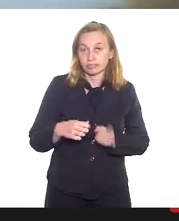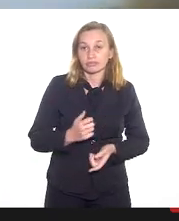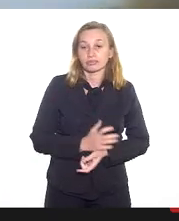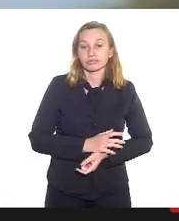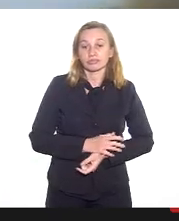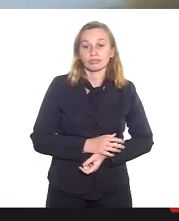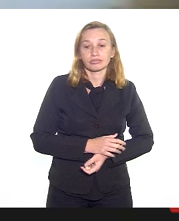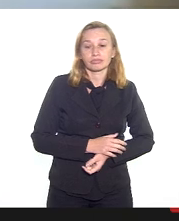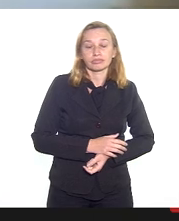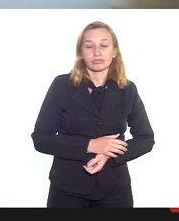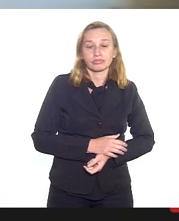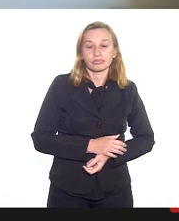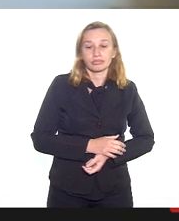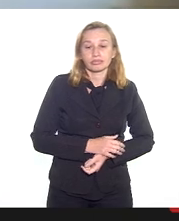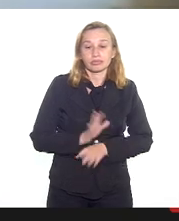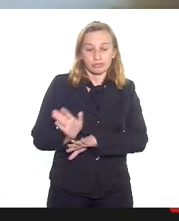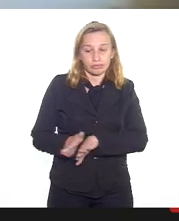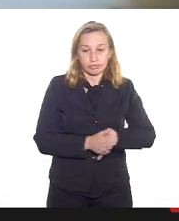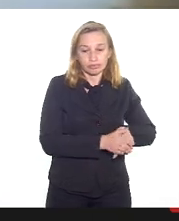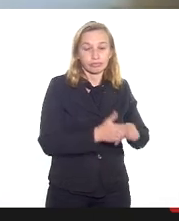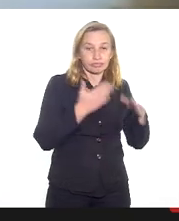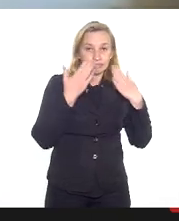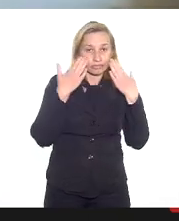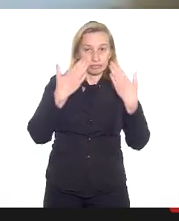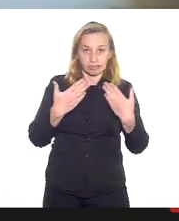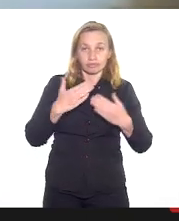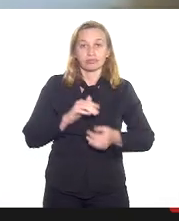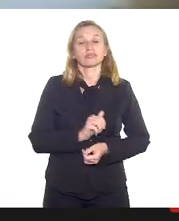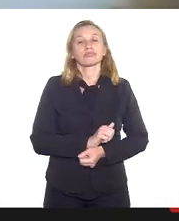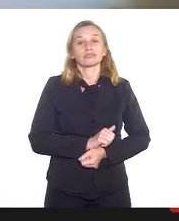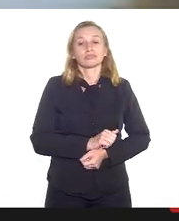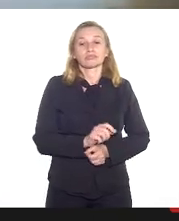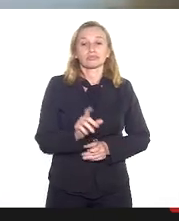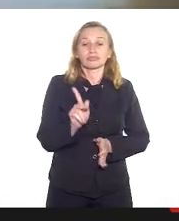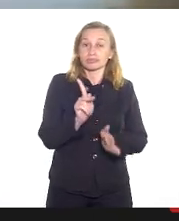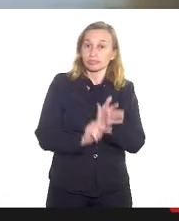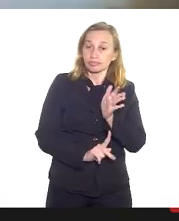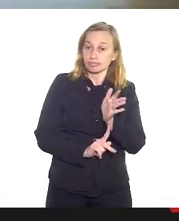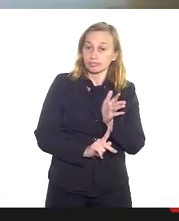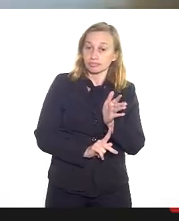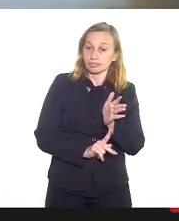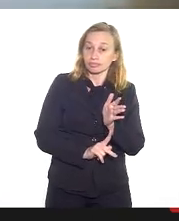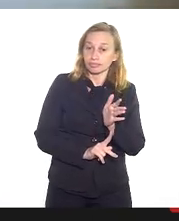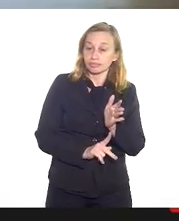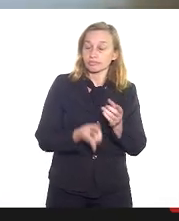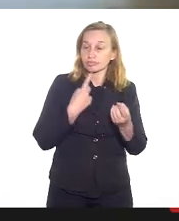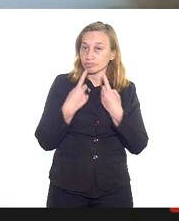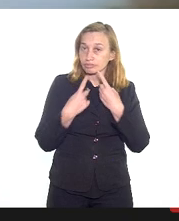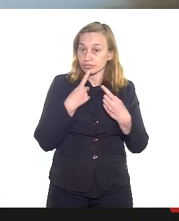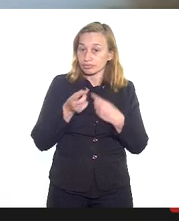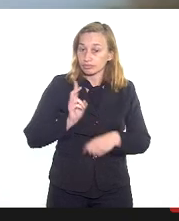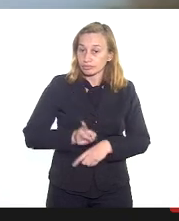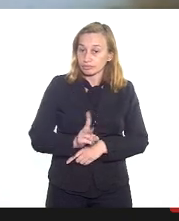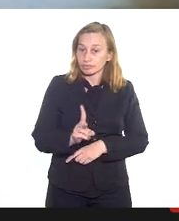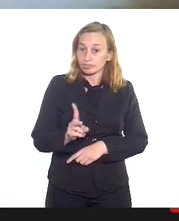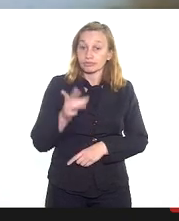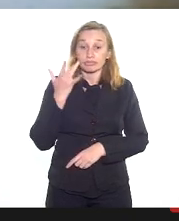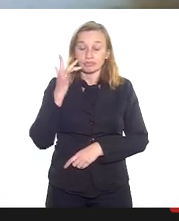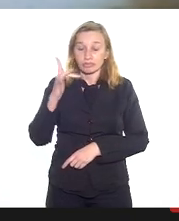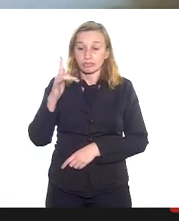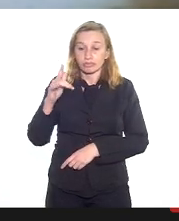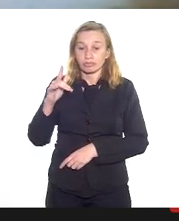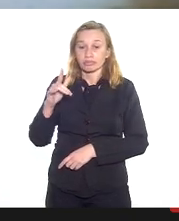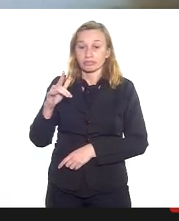já passou, para apresentar o projeto, sempre discutindo com o Tesouro Nacional os